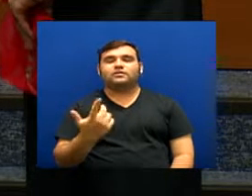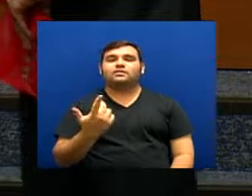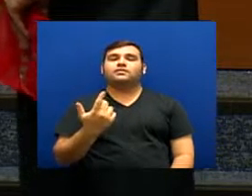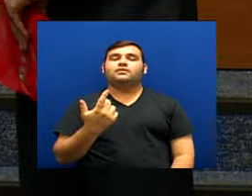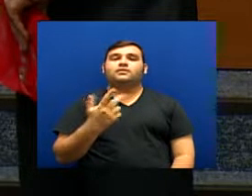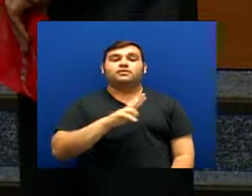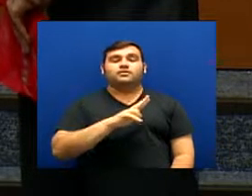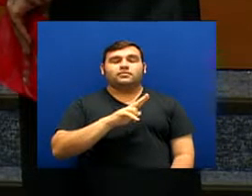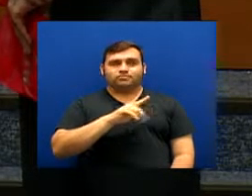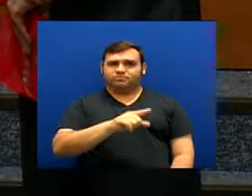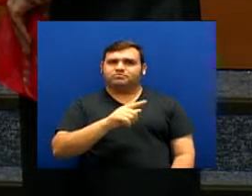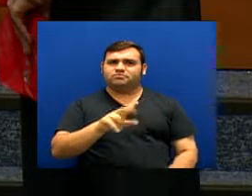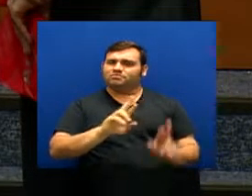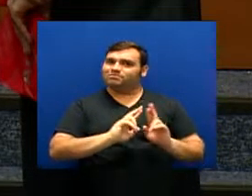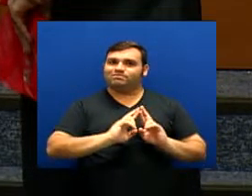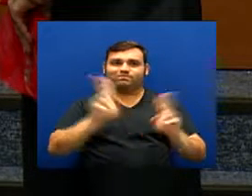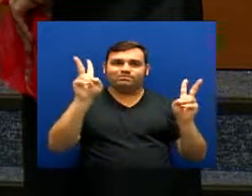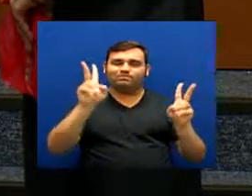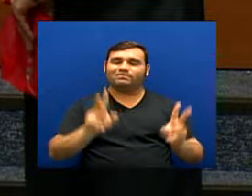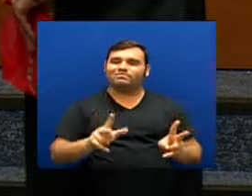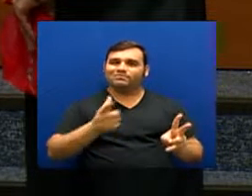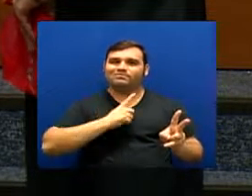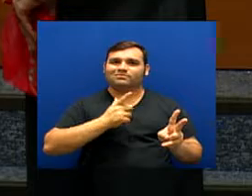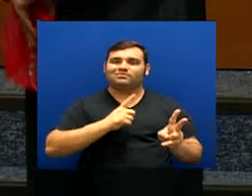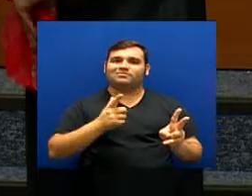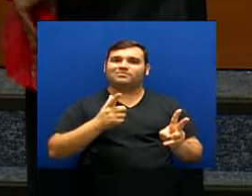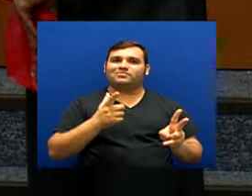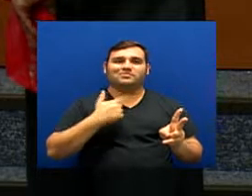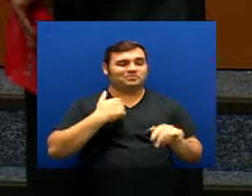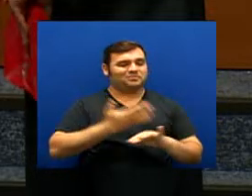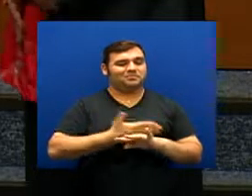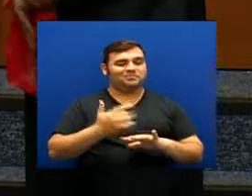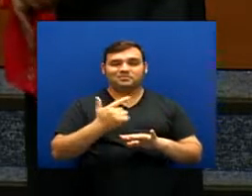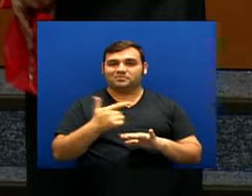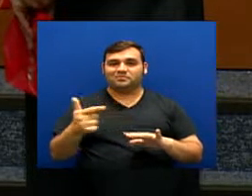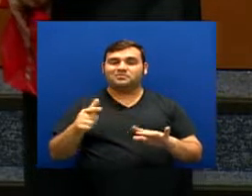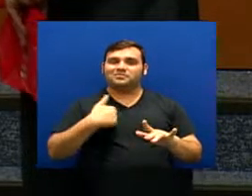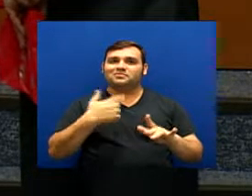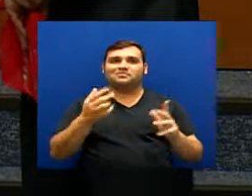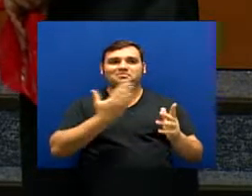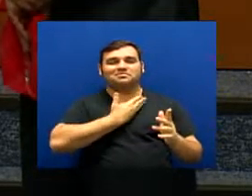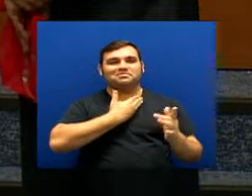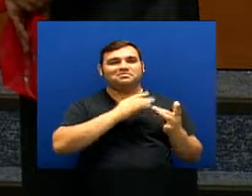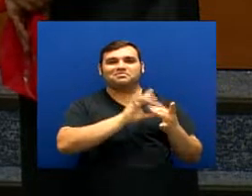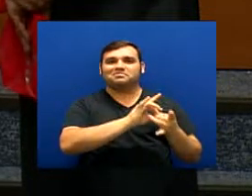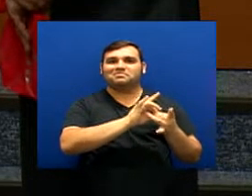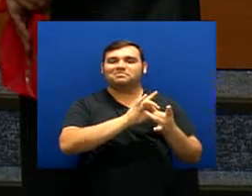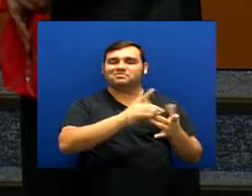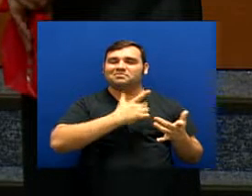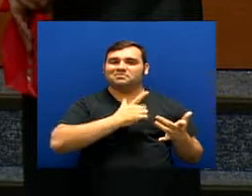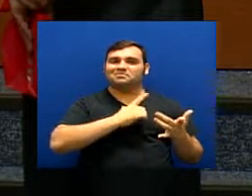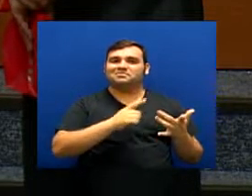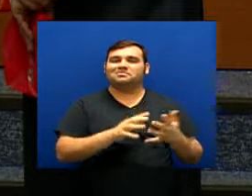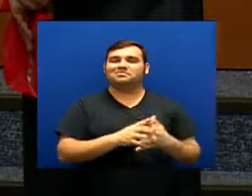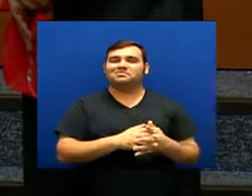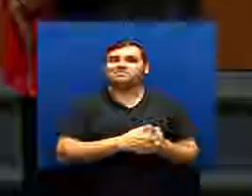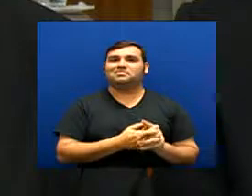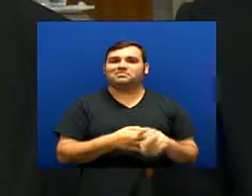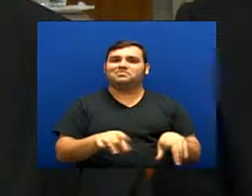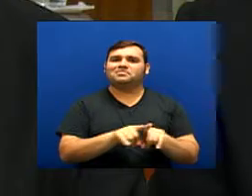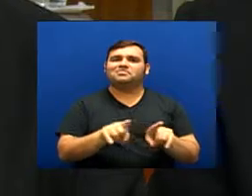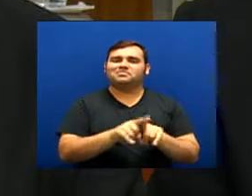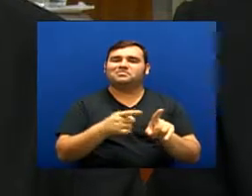trazer para a cidade essa cultura que, por meio de atividades como Krav Maga, aulas de hebraico e ensinamentos acerca da Torá, além de ser a